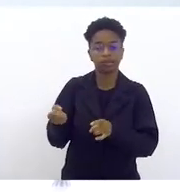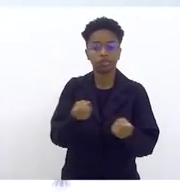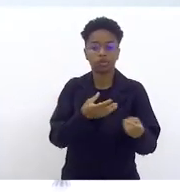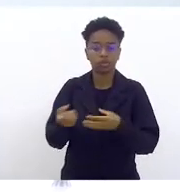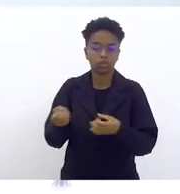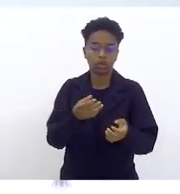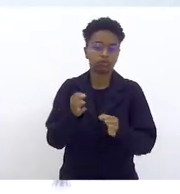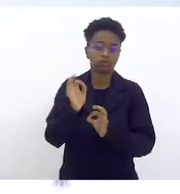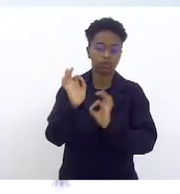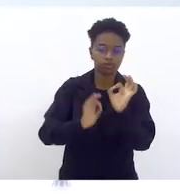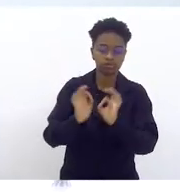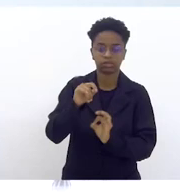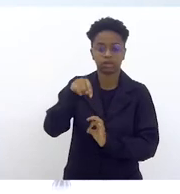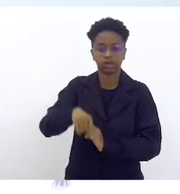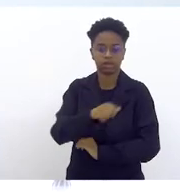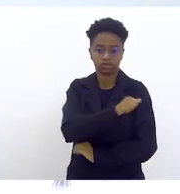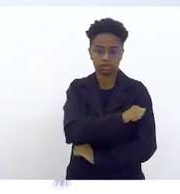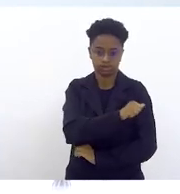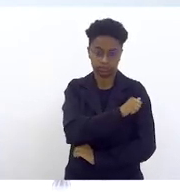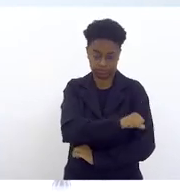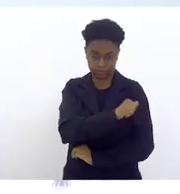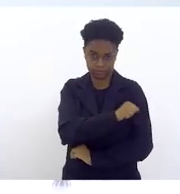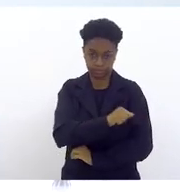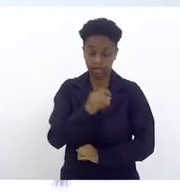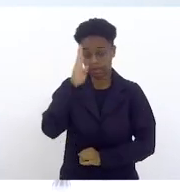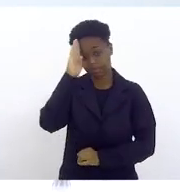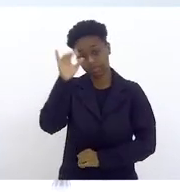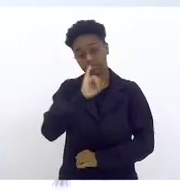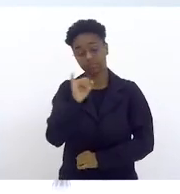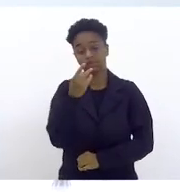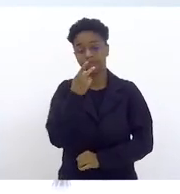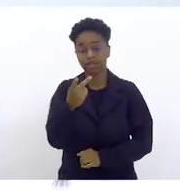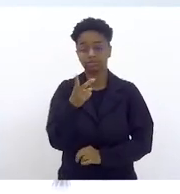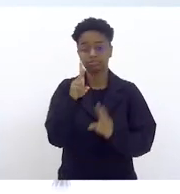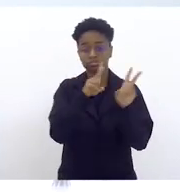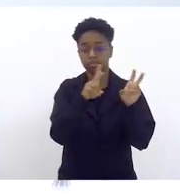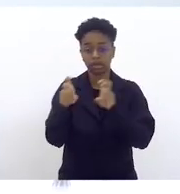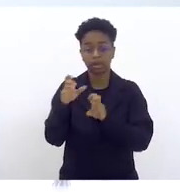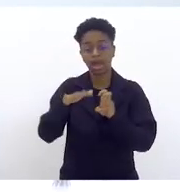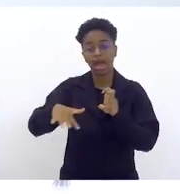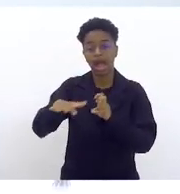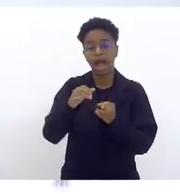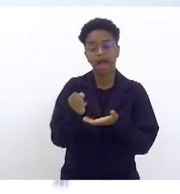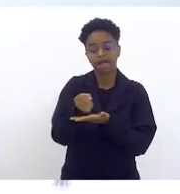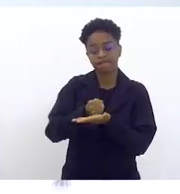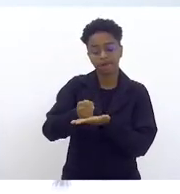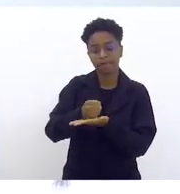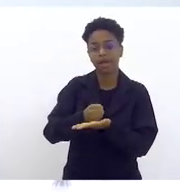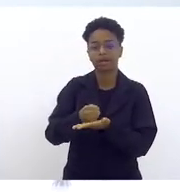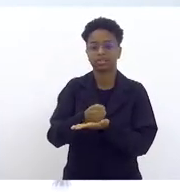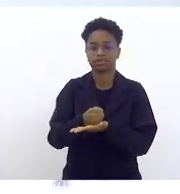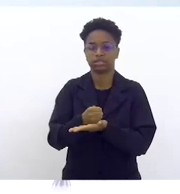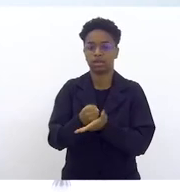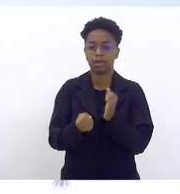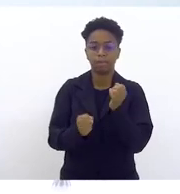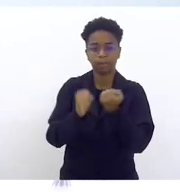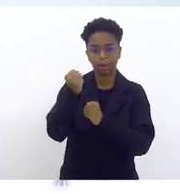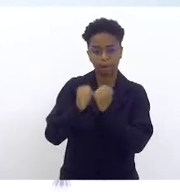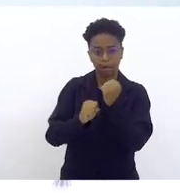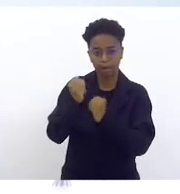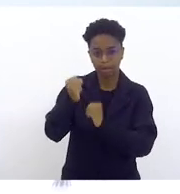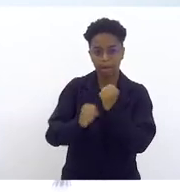é especialmente quando a gente fala nos setores das indústrias farmoquímicas e farmacêuticas